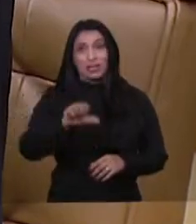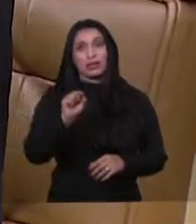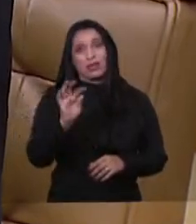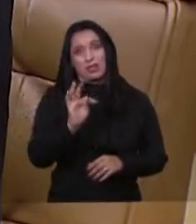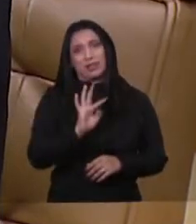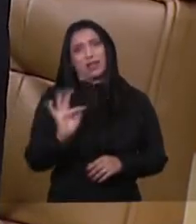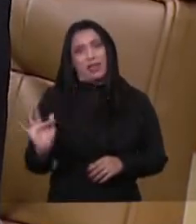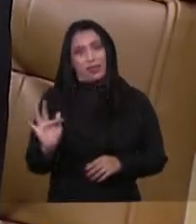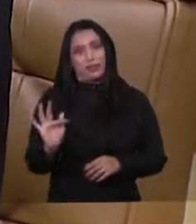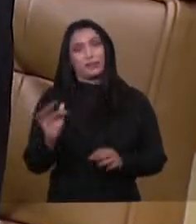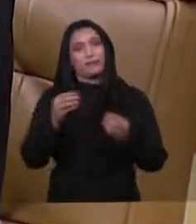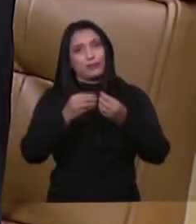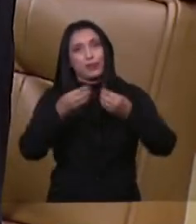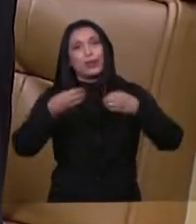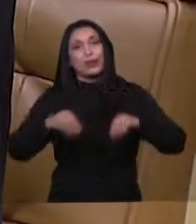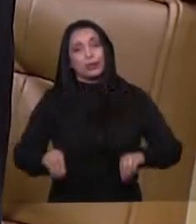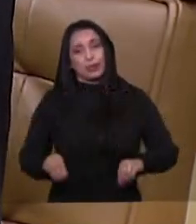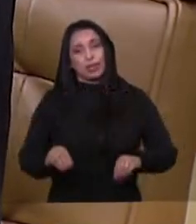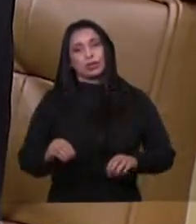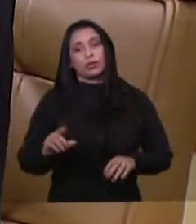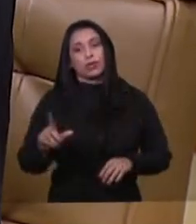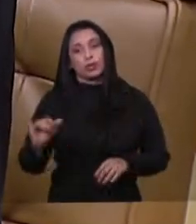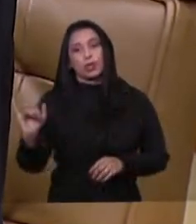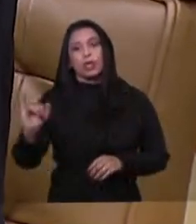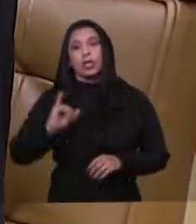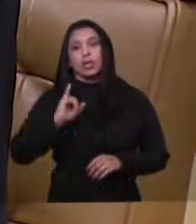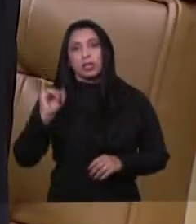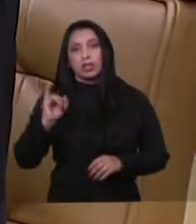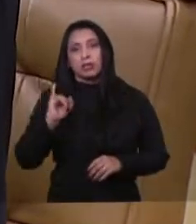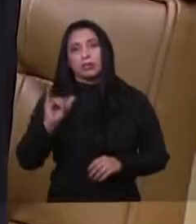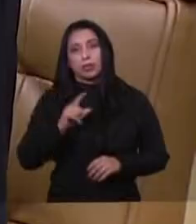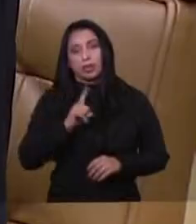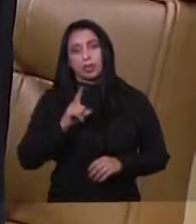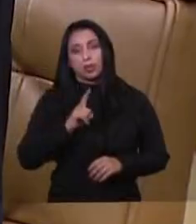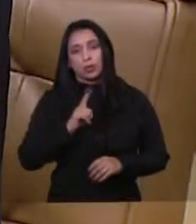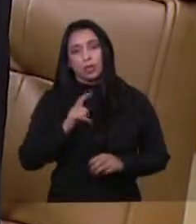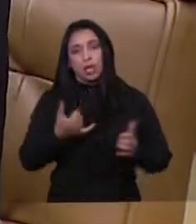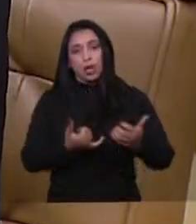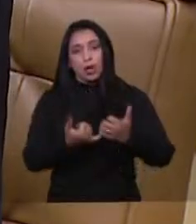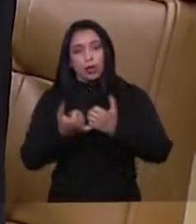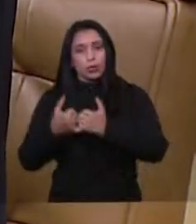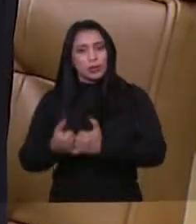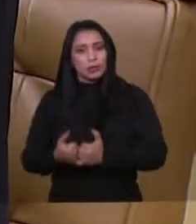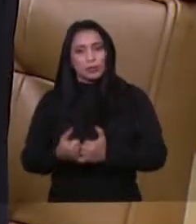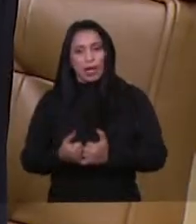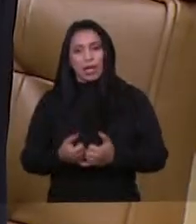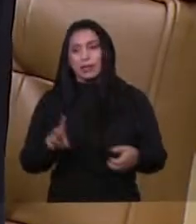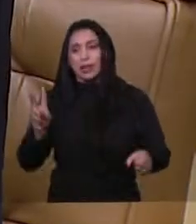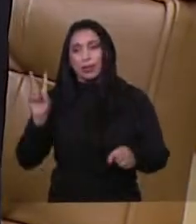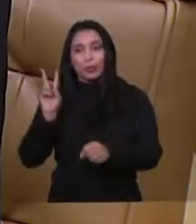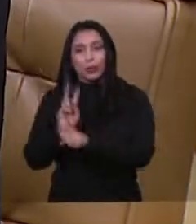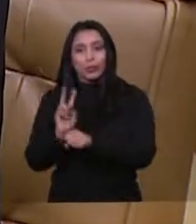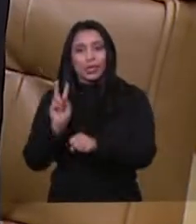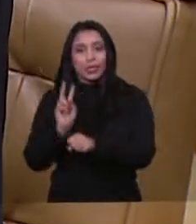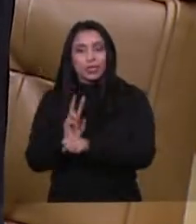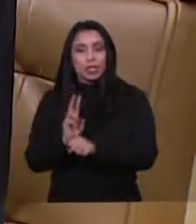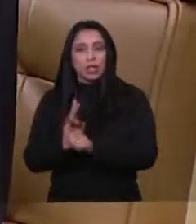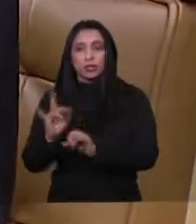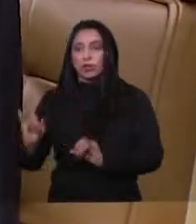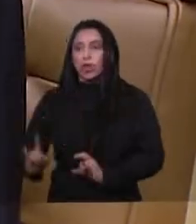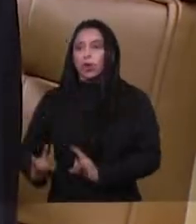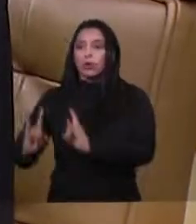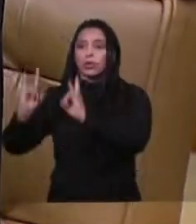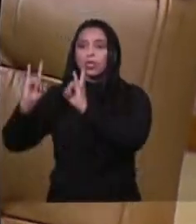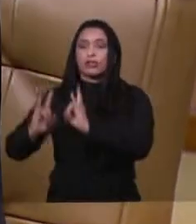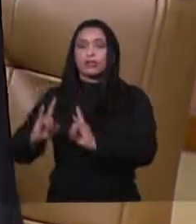Cristiano Zanin, ministro do STF. Importante ainda sublinhar que os danos envolvem bens tombados, a saber, os edifícios do